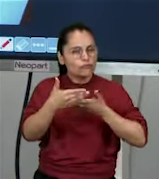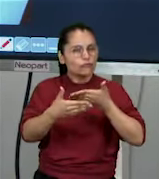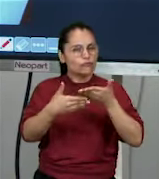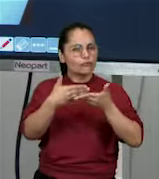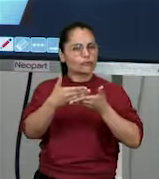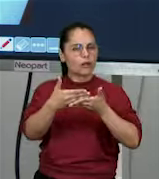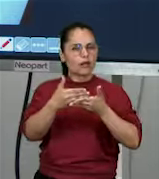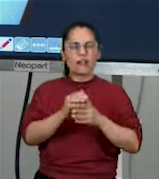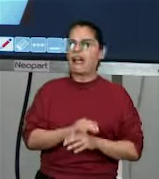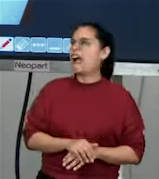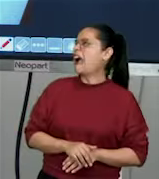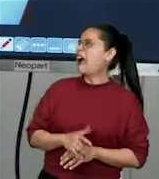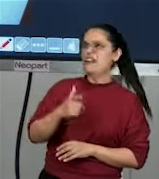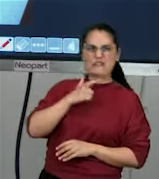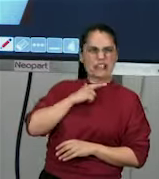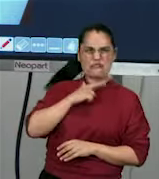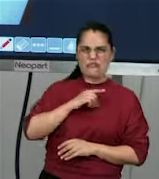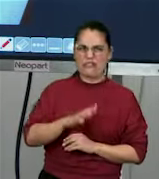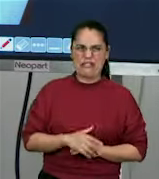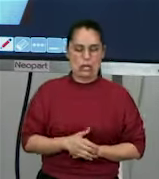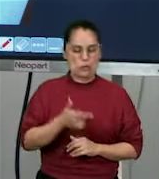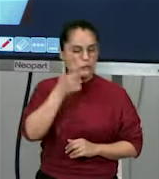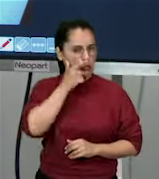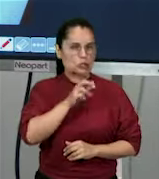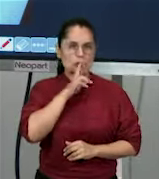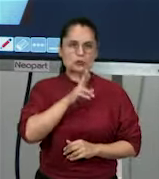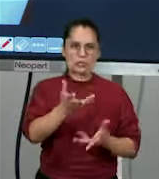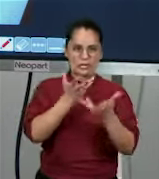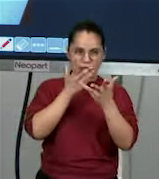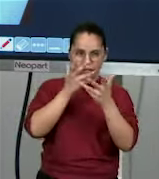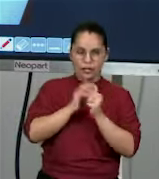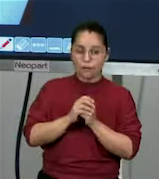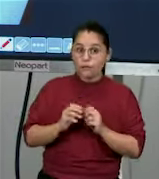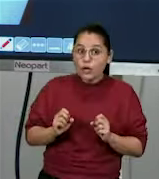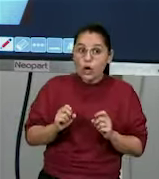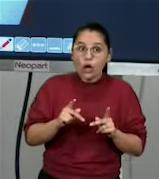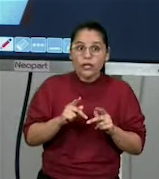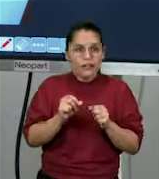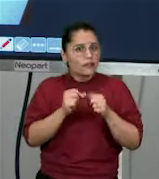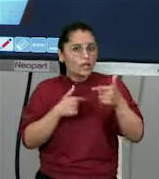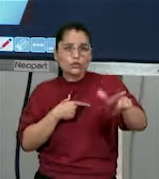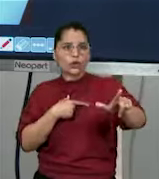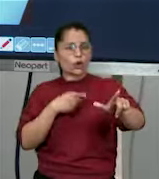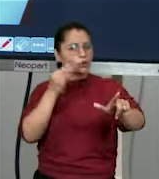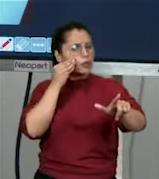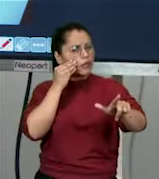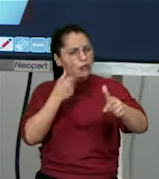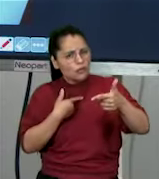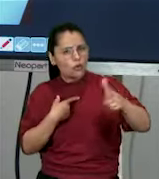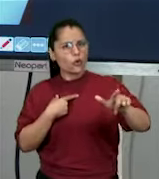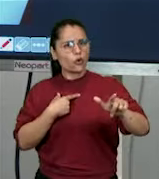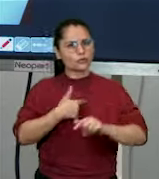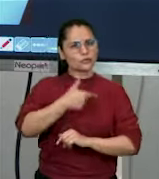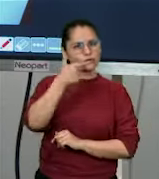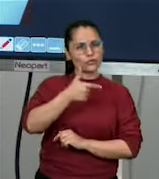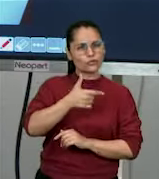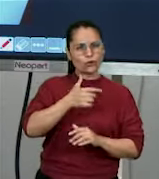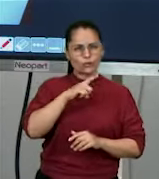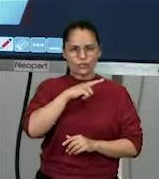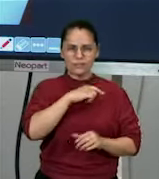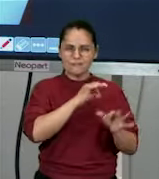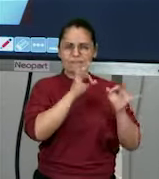Ah, professor, vai ficar feio, eu não vou conseguir o resultado que eu quero. Tudo bem, você faz outro. E nesse segundo processo, eu tenho